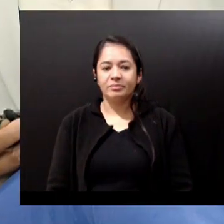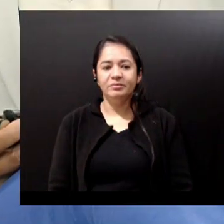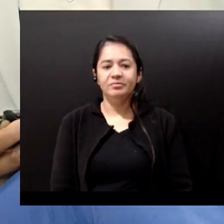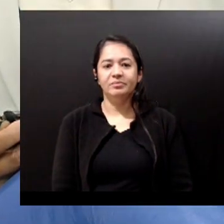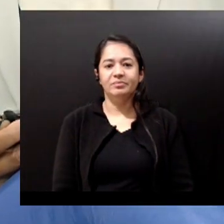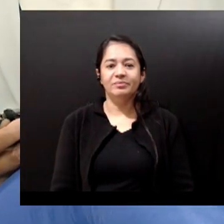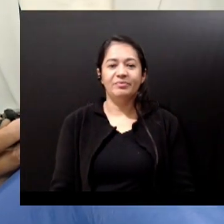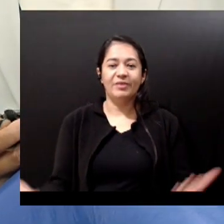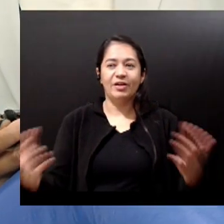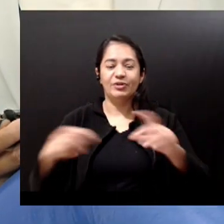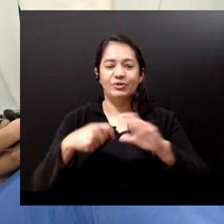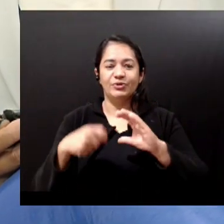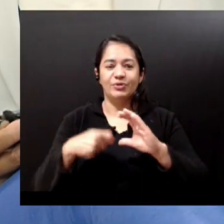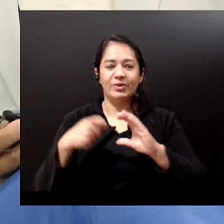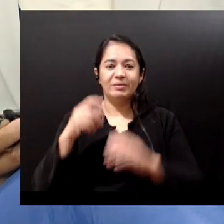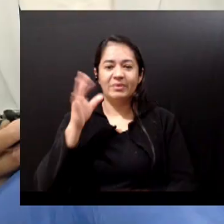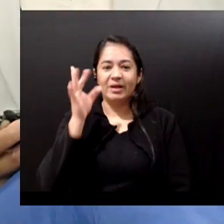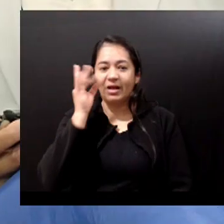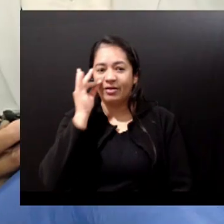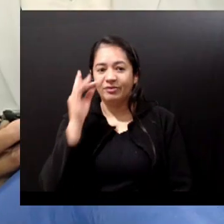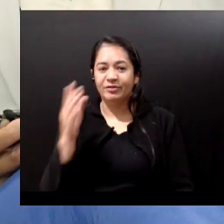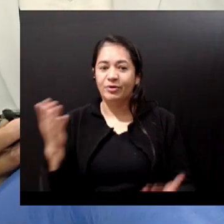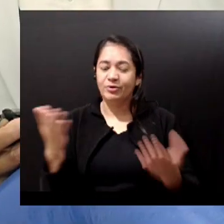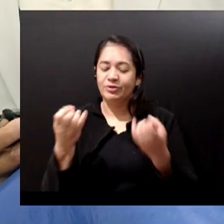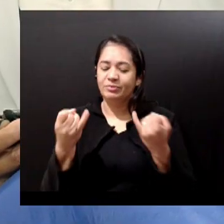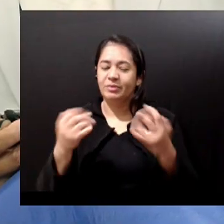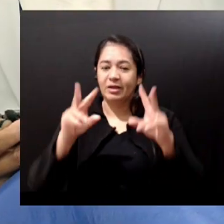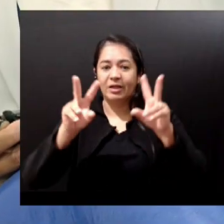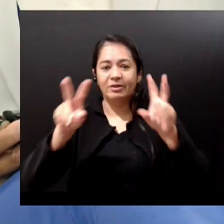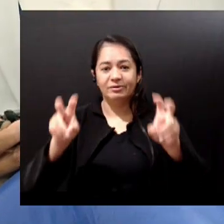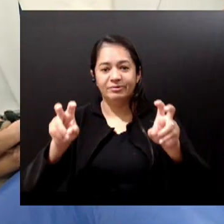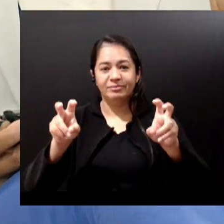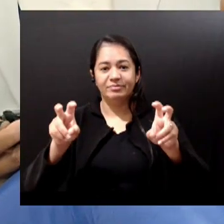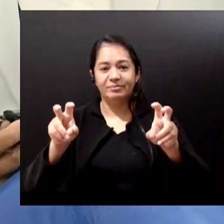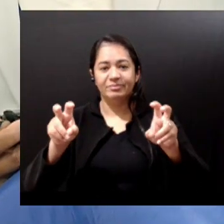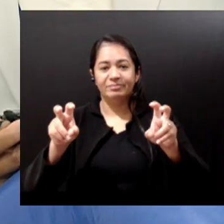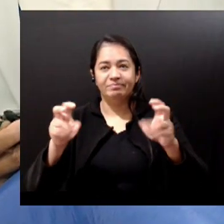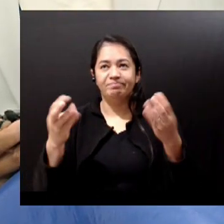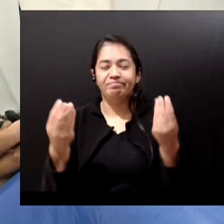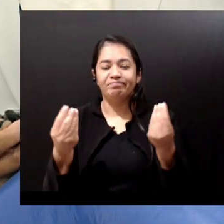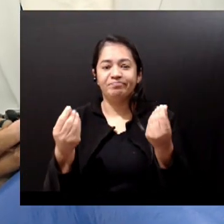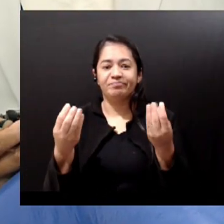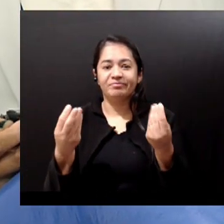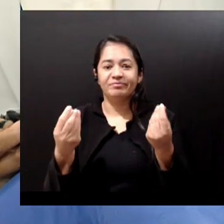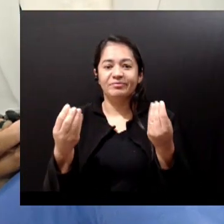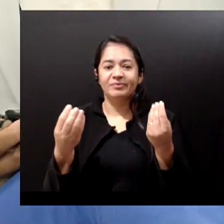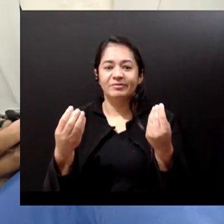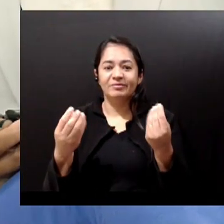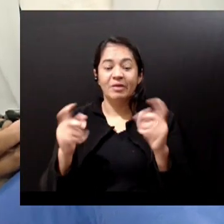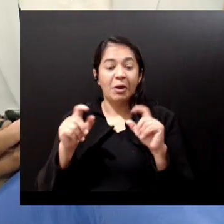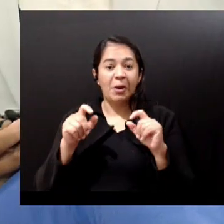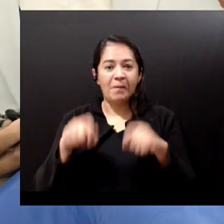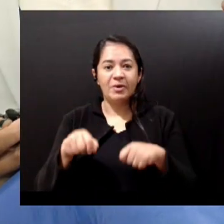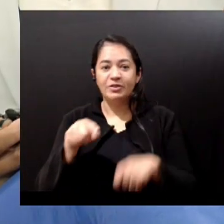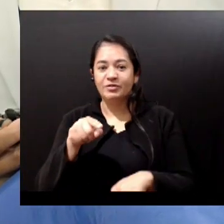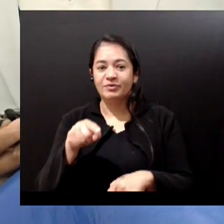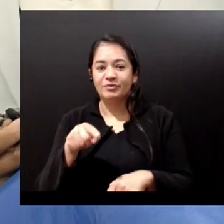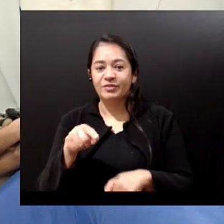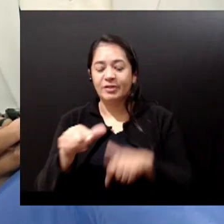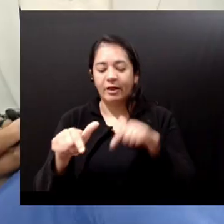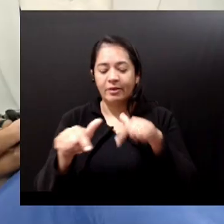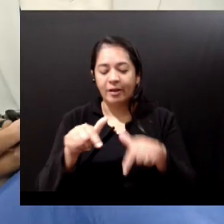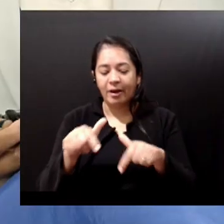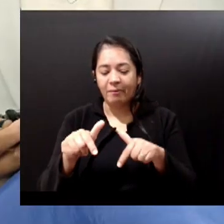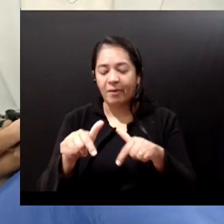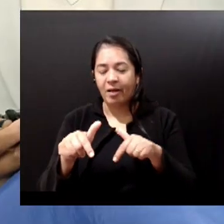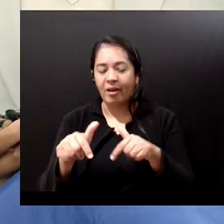nós estamos aqui falando sobre essa competência de você ouvir música em ambientes